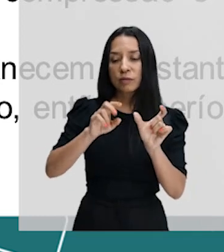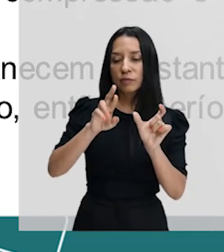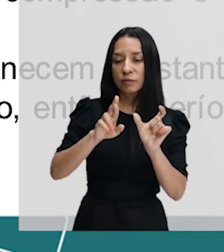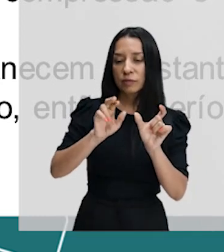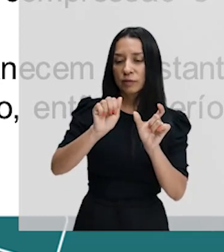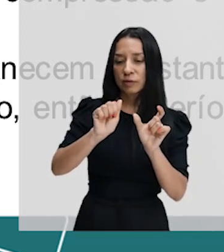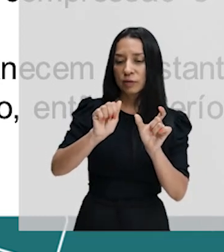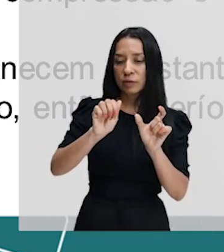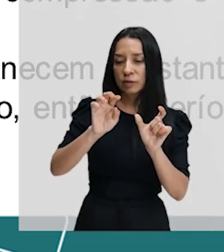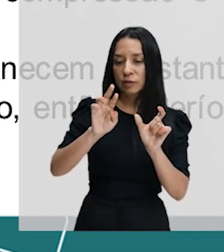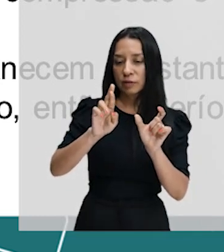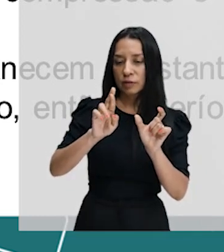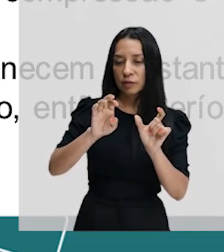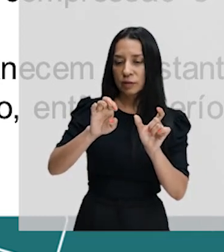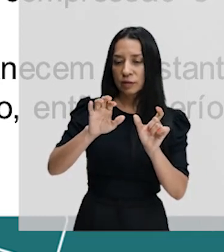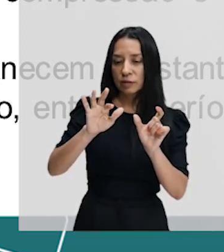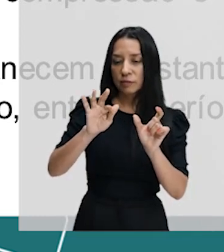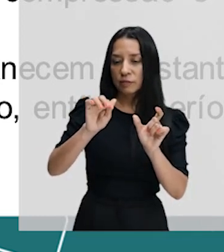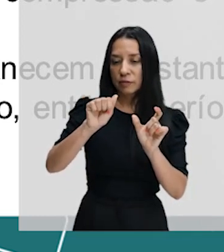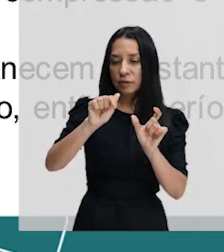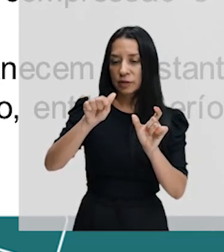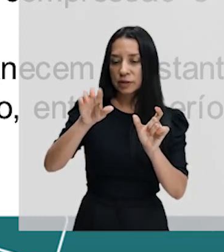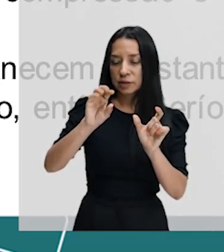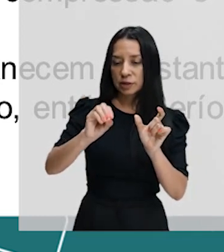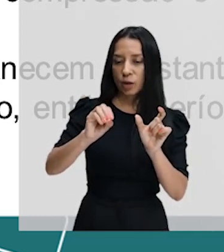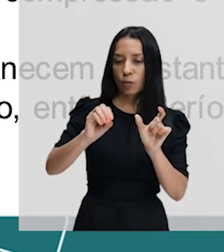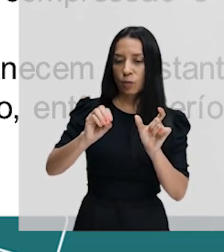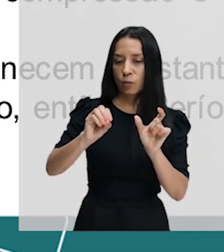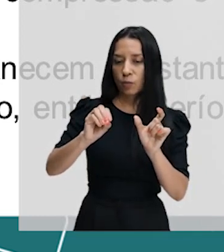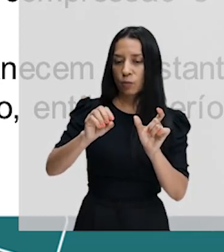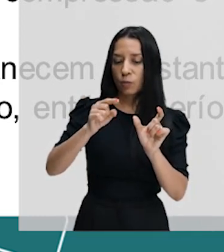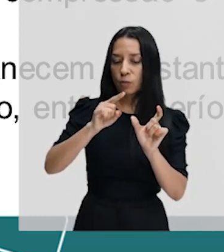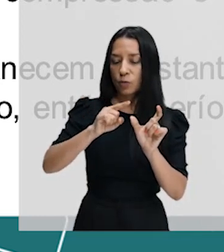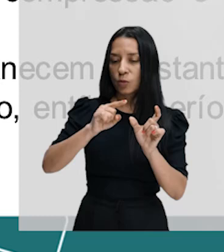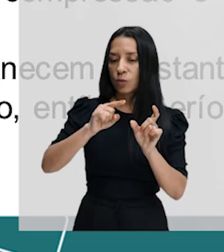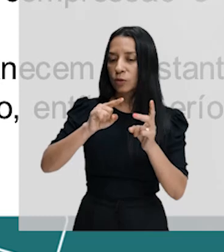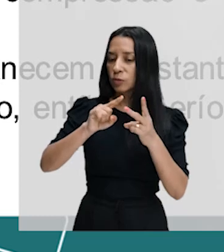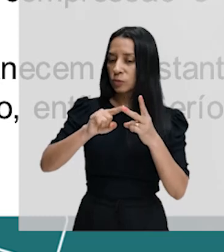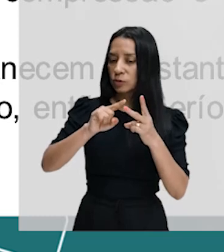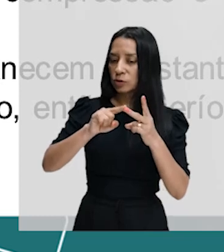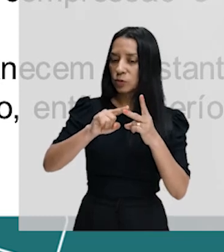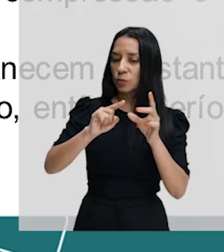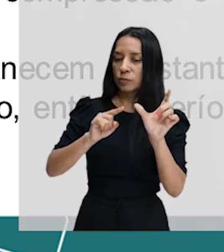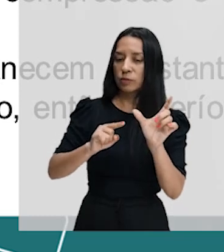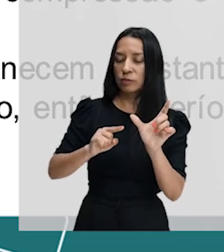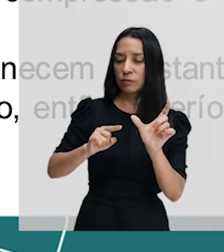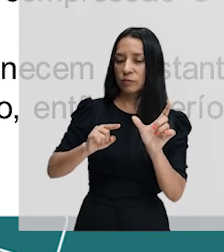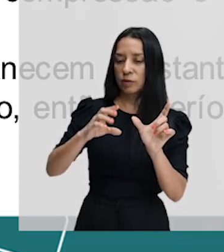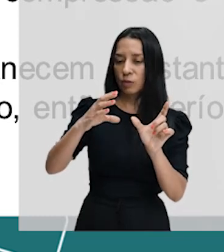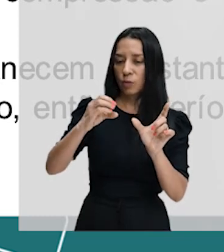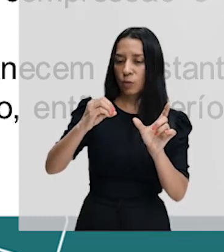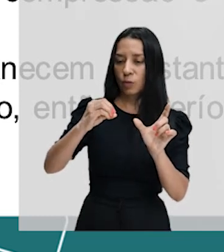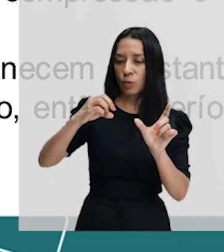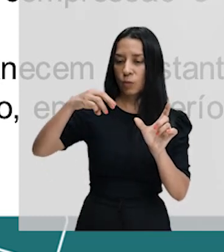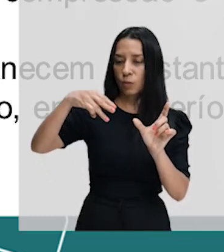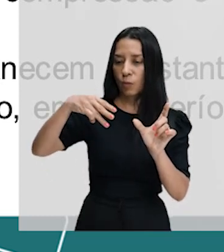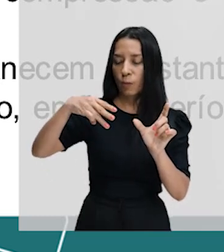compressão então ele diz o seguinte que as regiões escuras são regiões de compressão